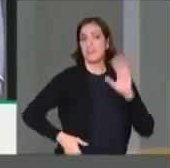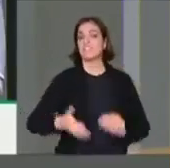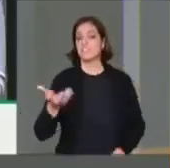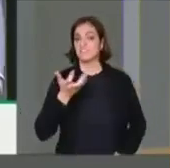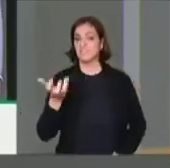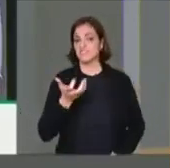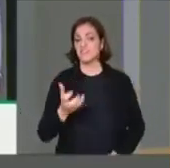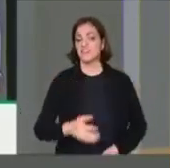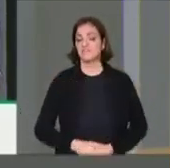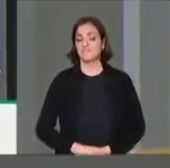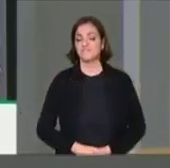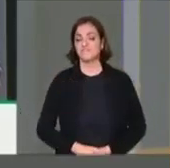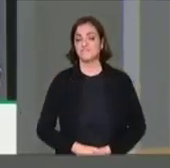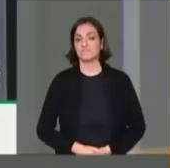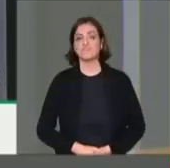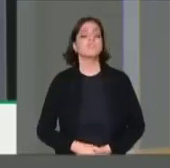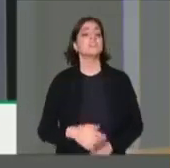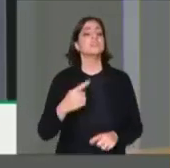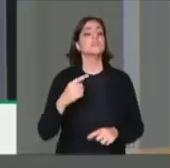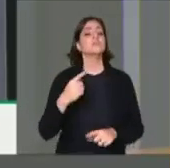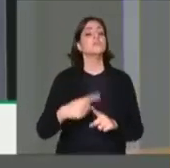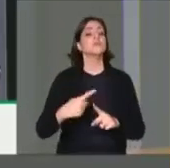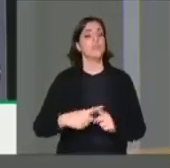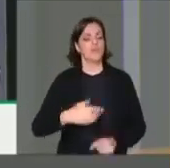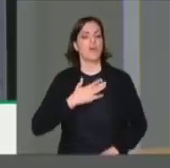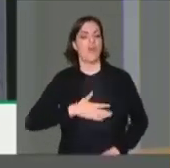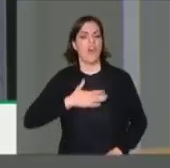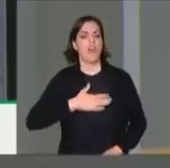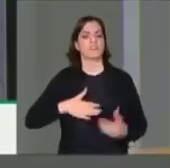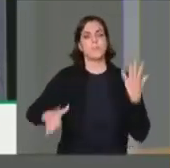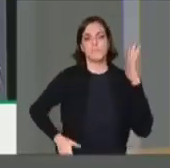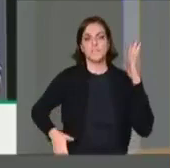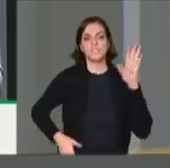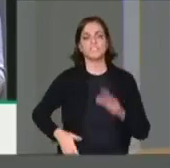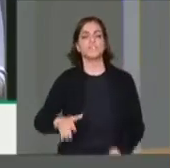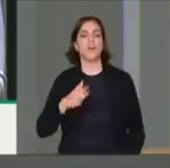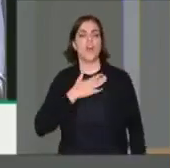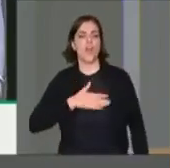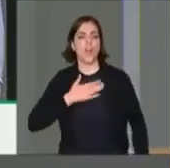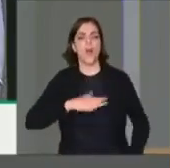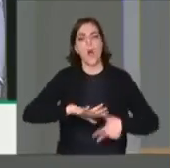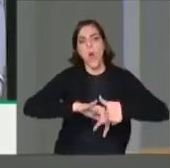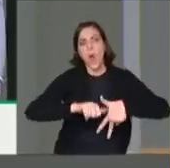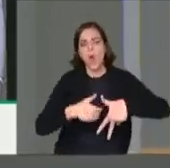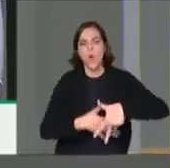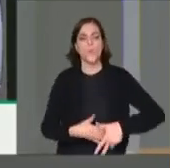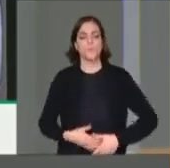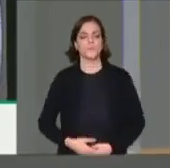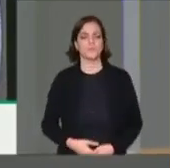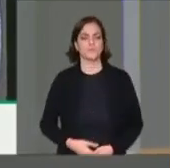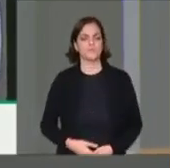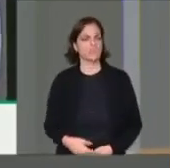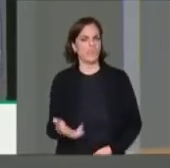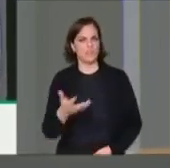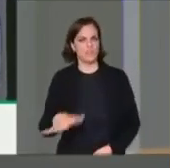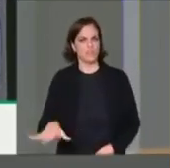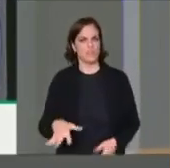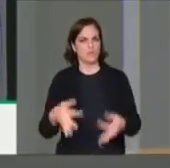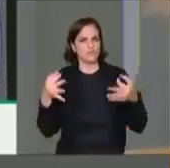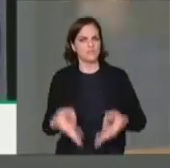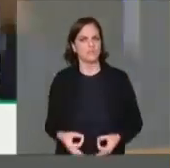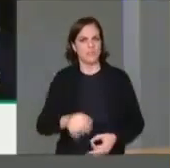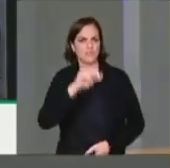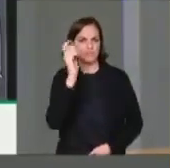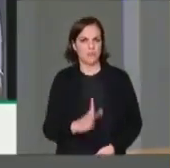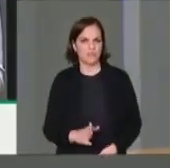Militar no Brasil. Só interessa a quem idolatra bandidos, quem idolatra corruptos. Só interessa a quem deseja ver o país se transformar